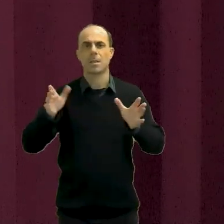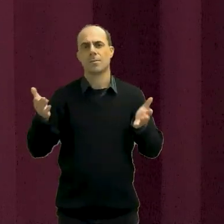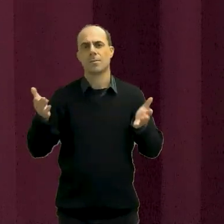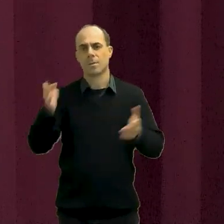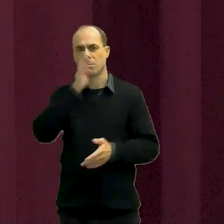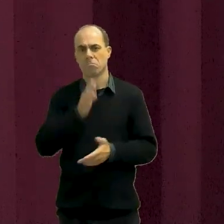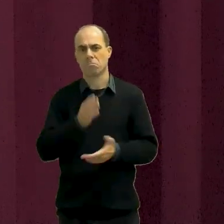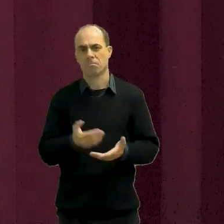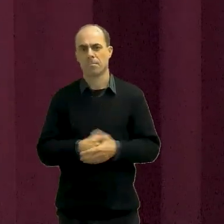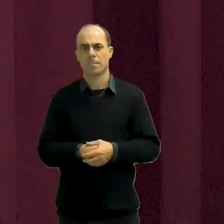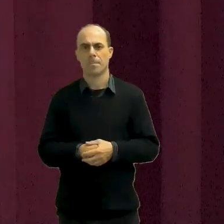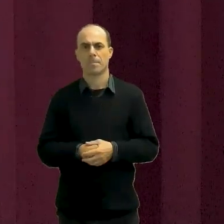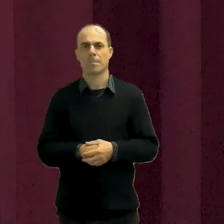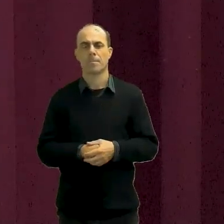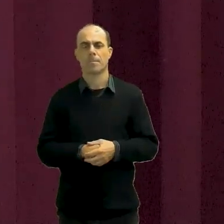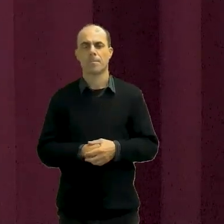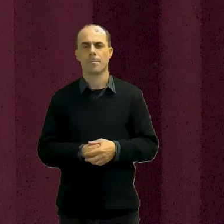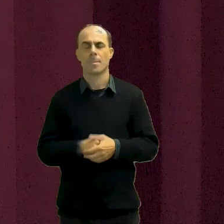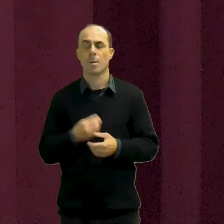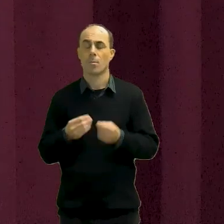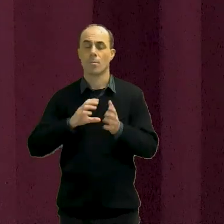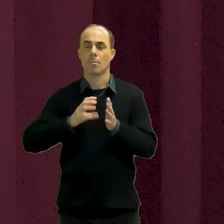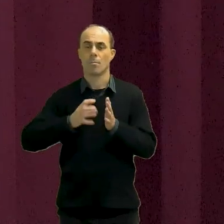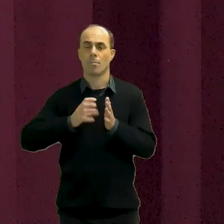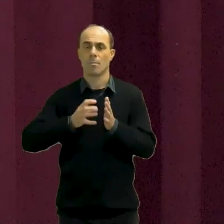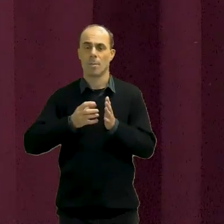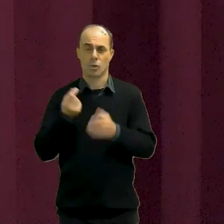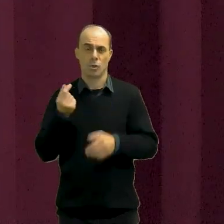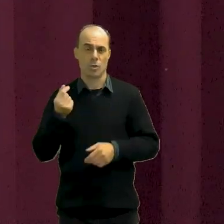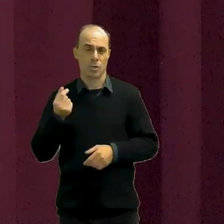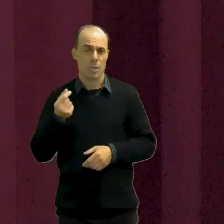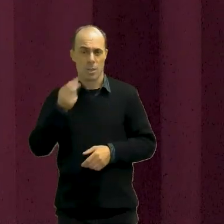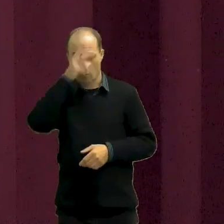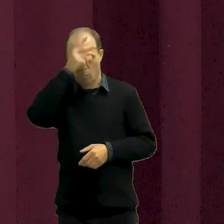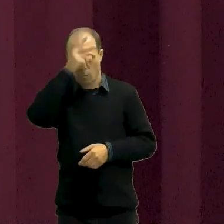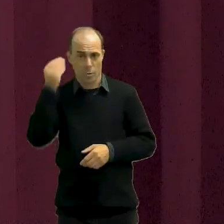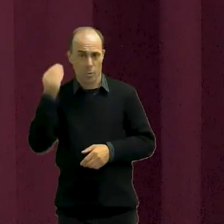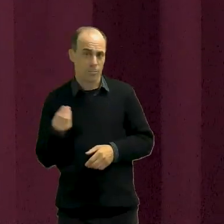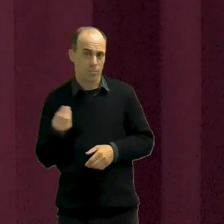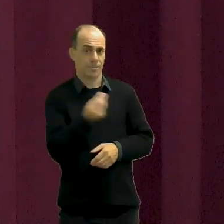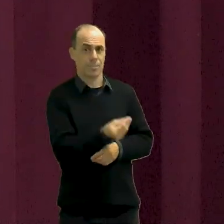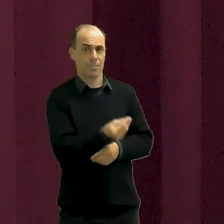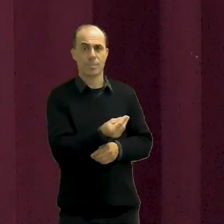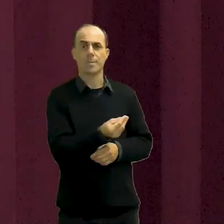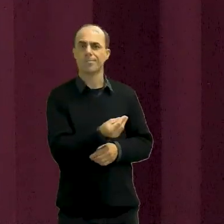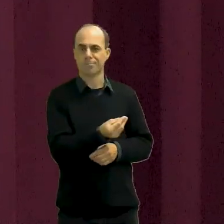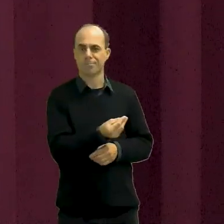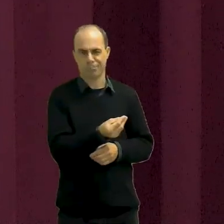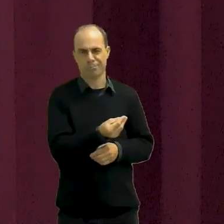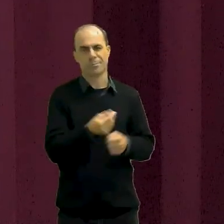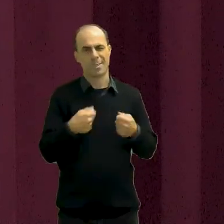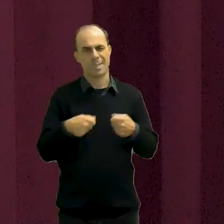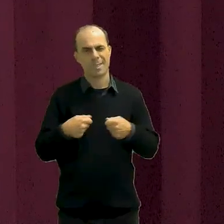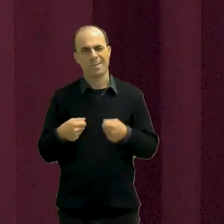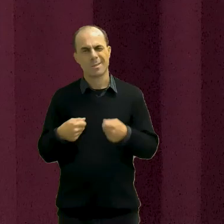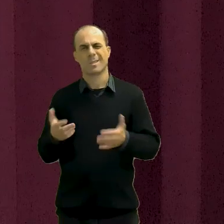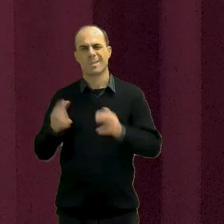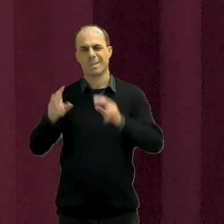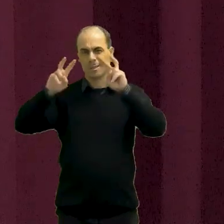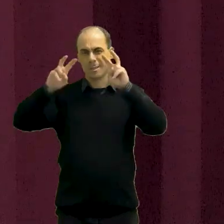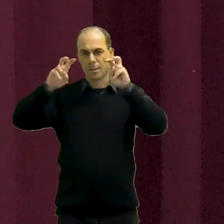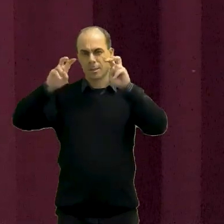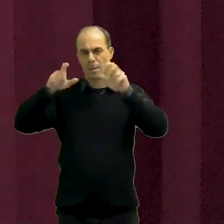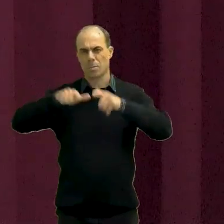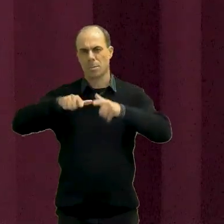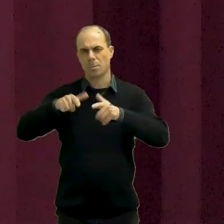em anos futuros e as Fundações partidárias recebem recursos públicos para isso devem tratar dessa dessa temática também